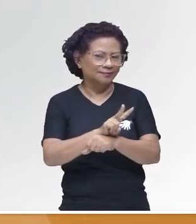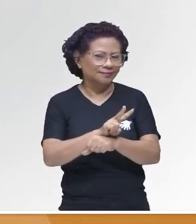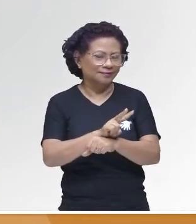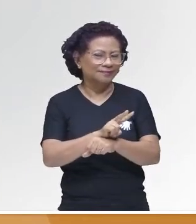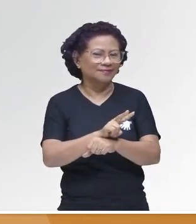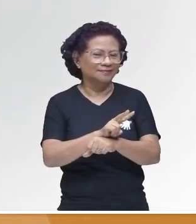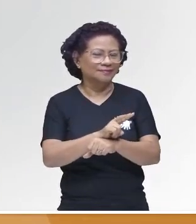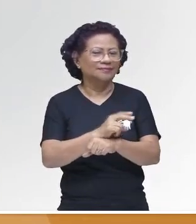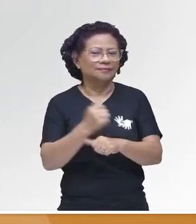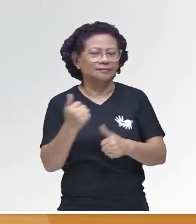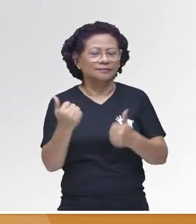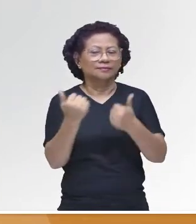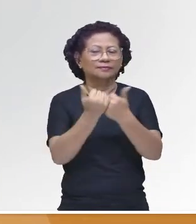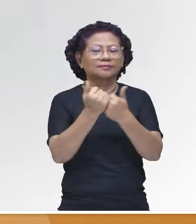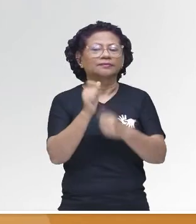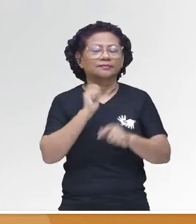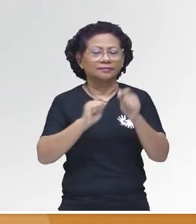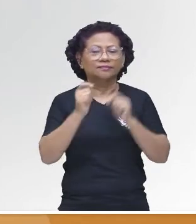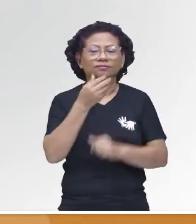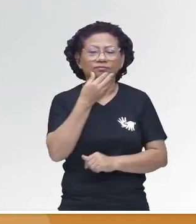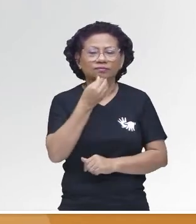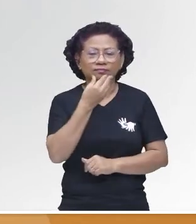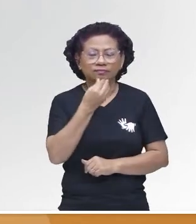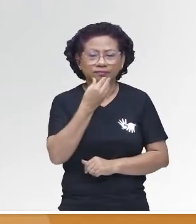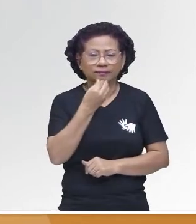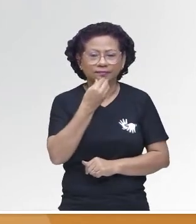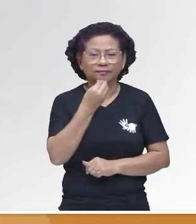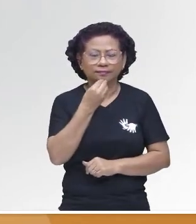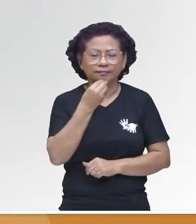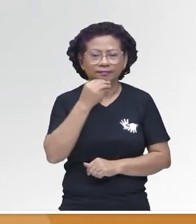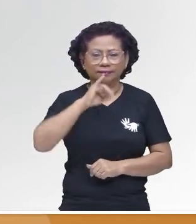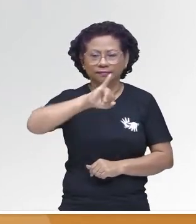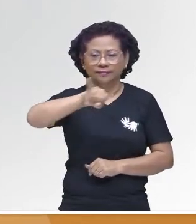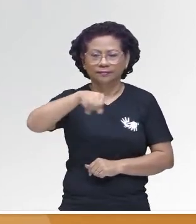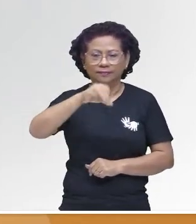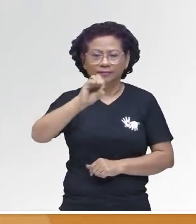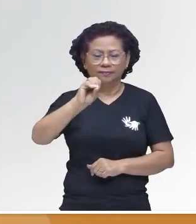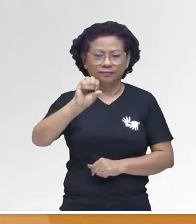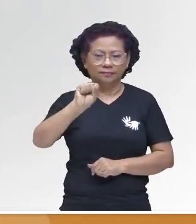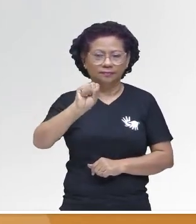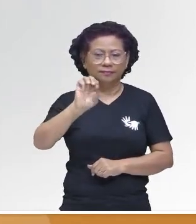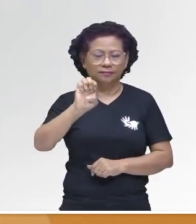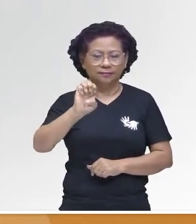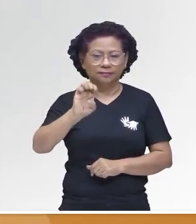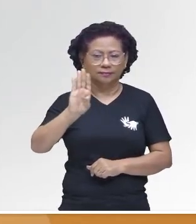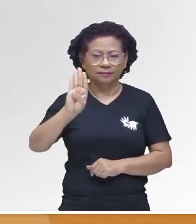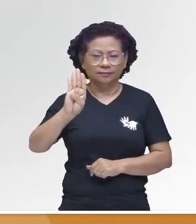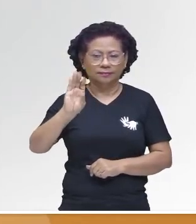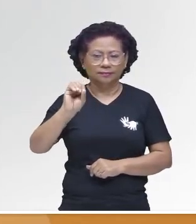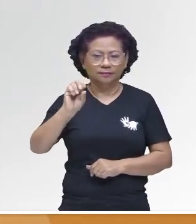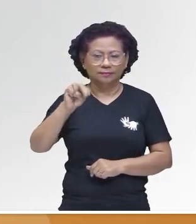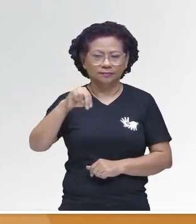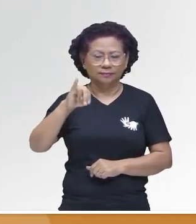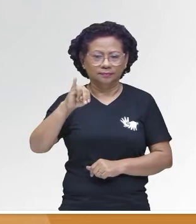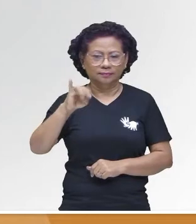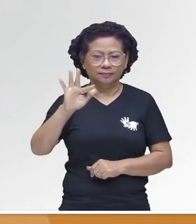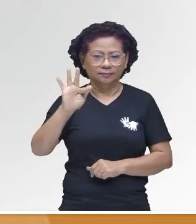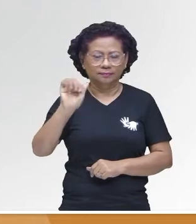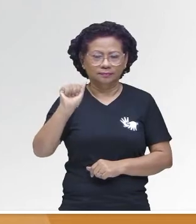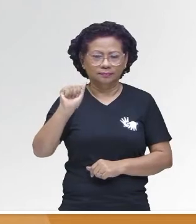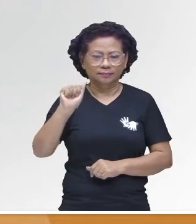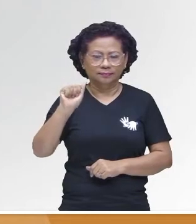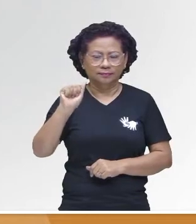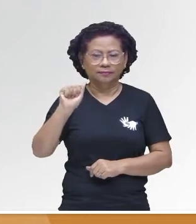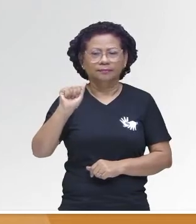do Brasil, que foi o José Bonifácio. José Bonifácio vai cuidar do